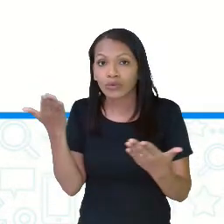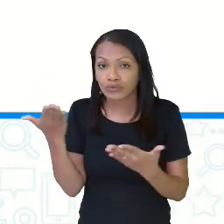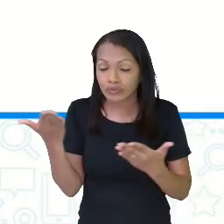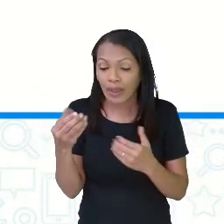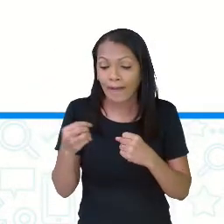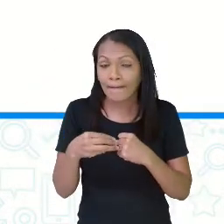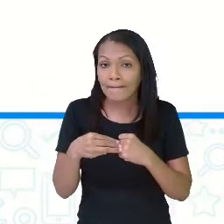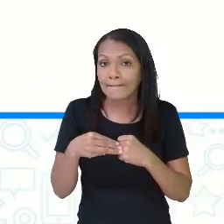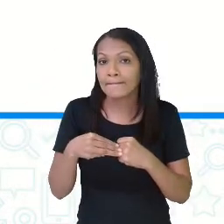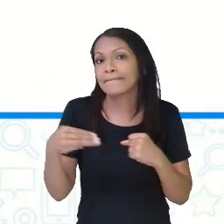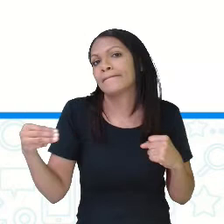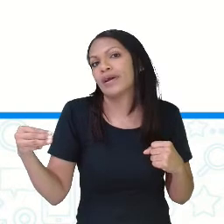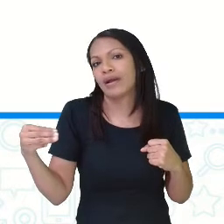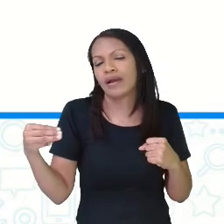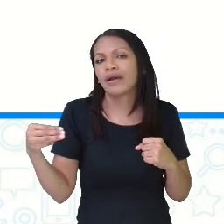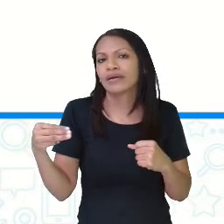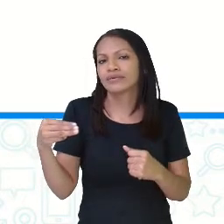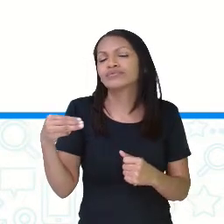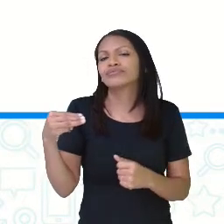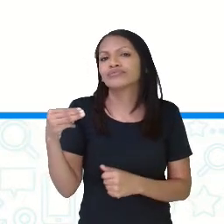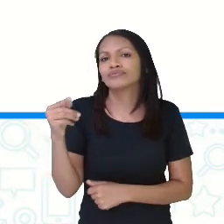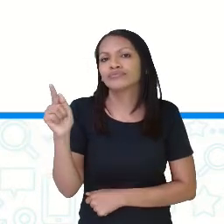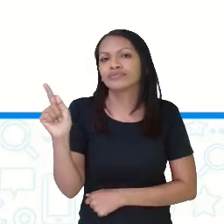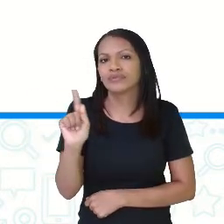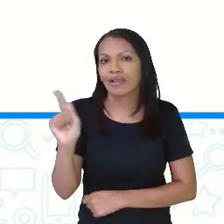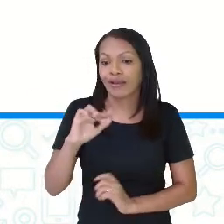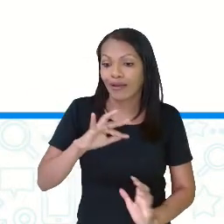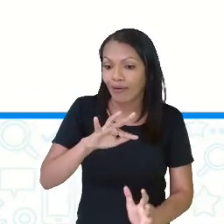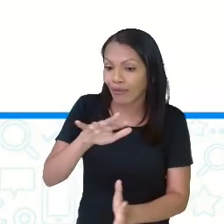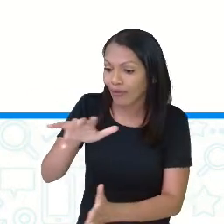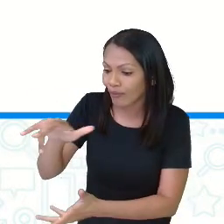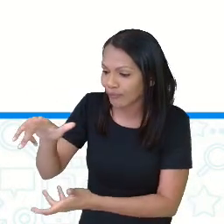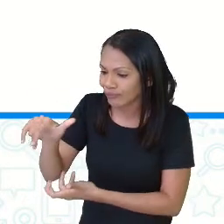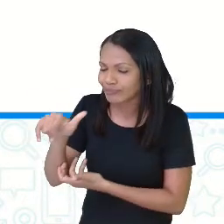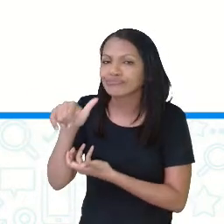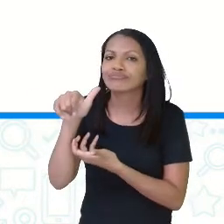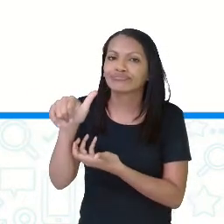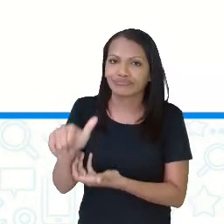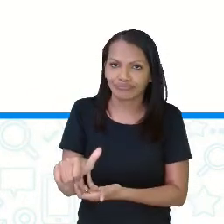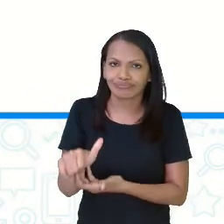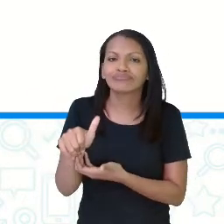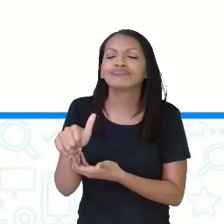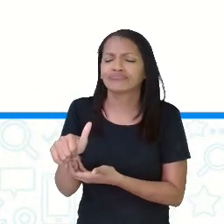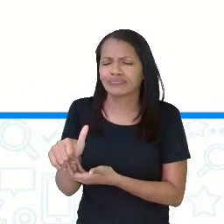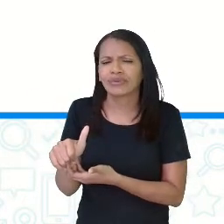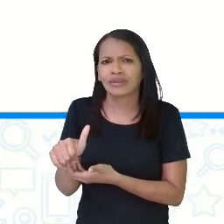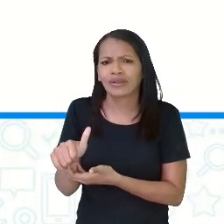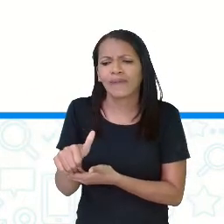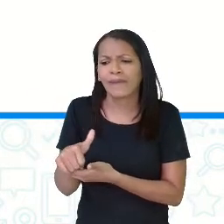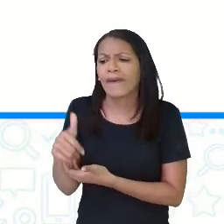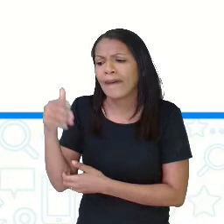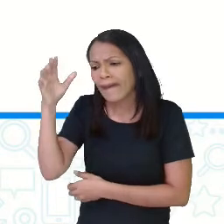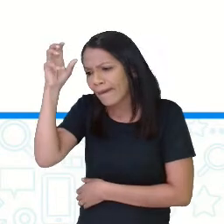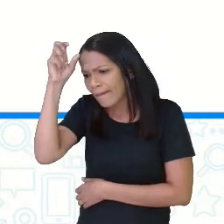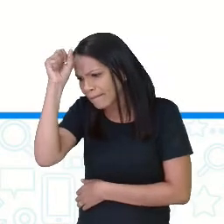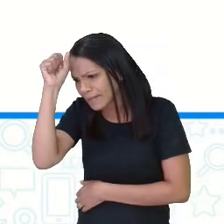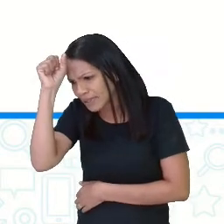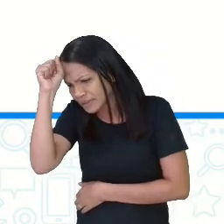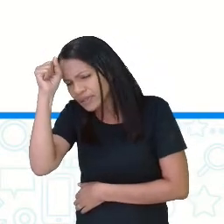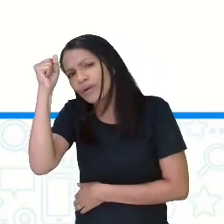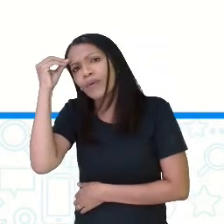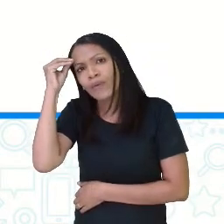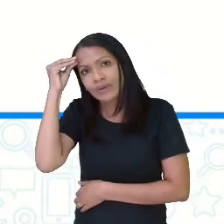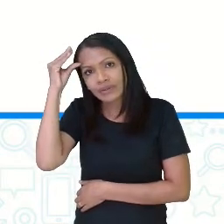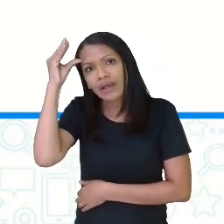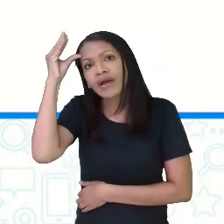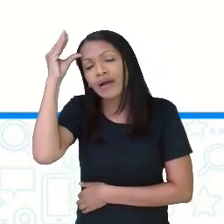Amazonas. Ela juntou, é muito inteligente, né, a Márcia? Ela juntou a sabedoria que ela conquistou com os mais